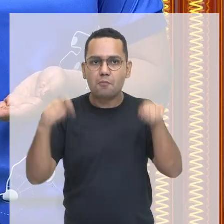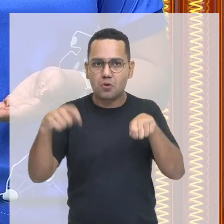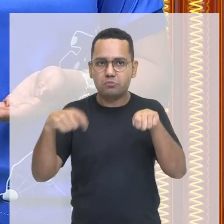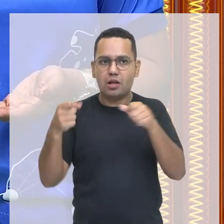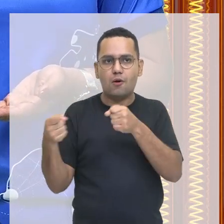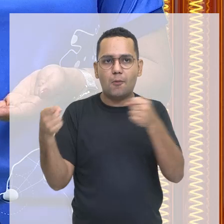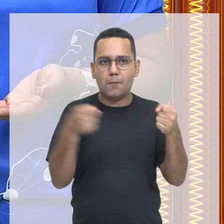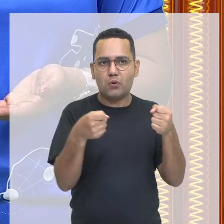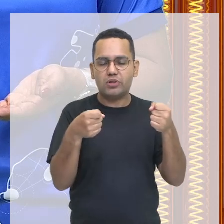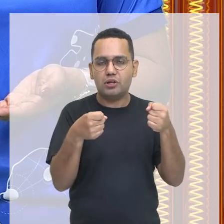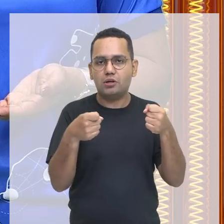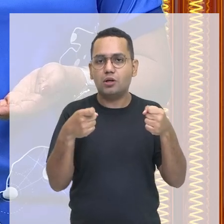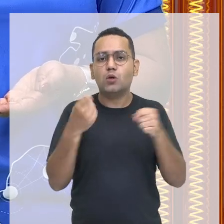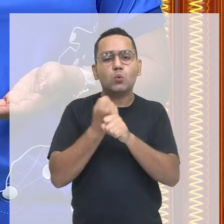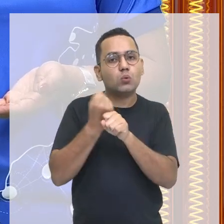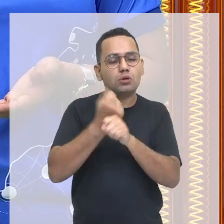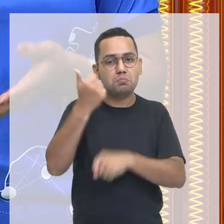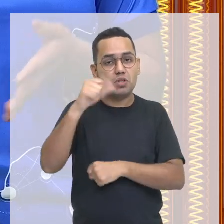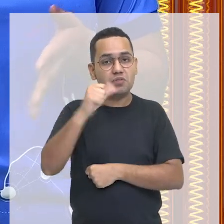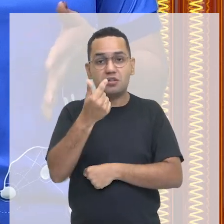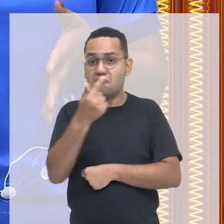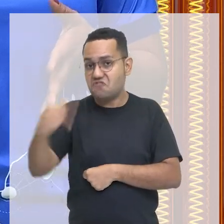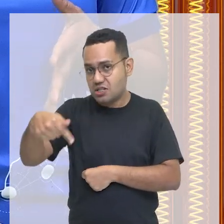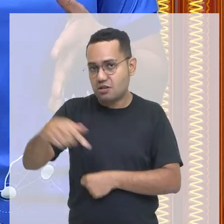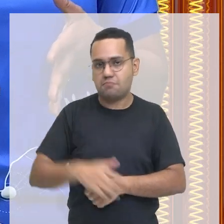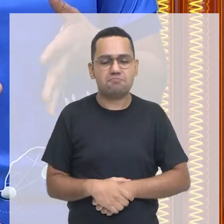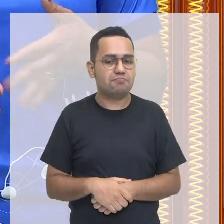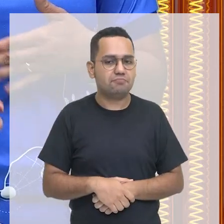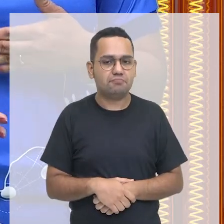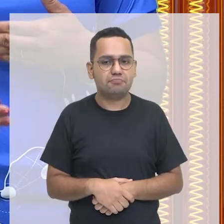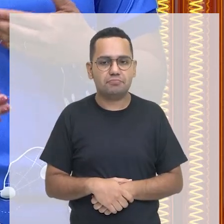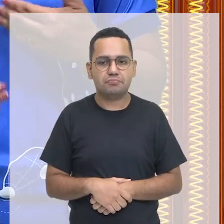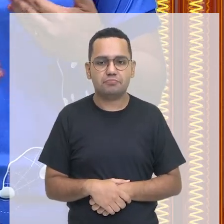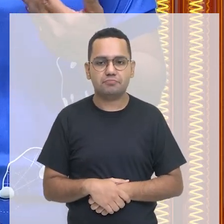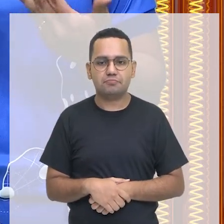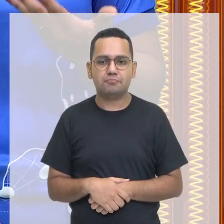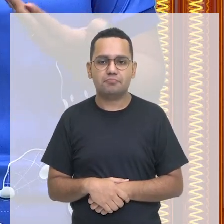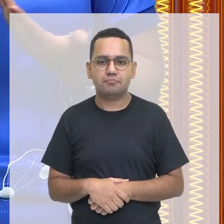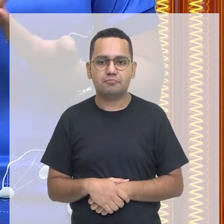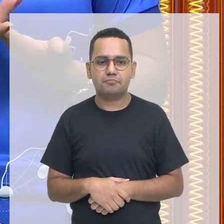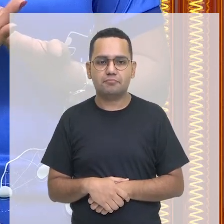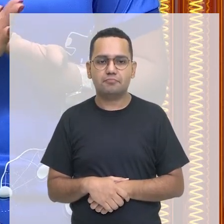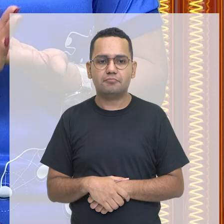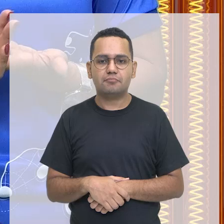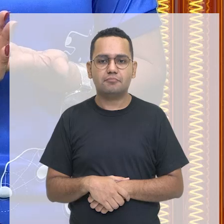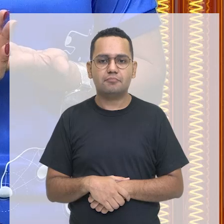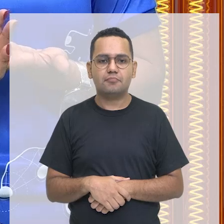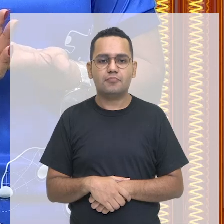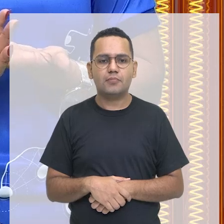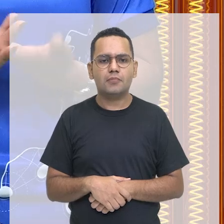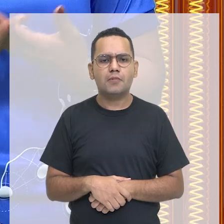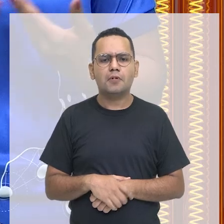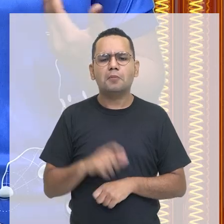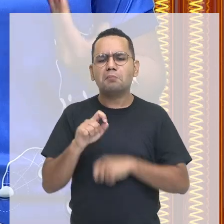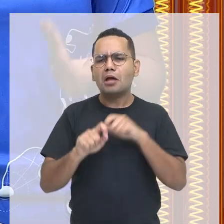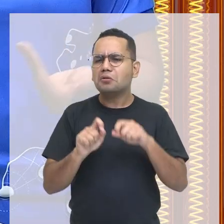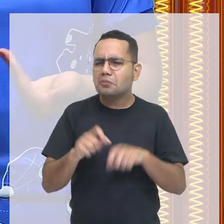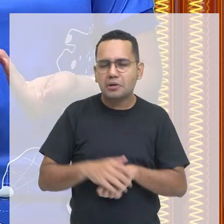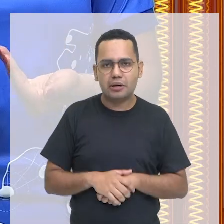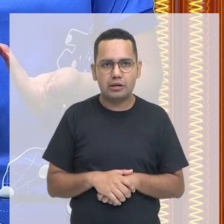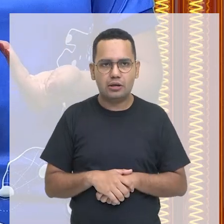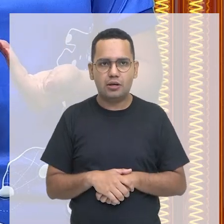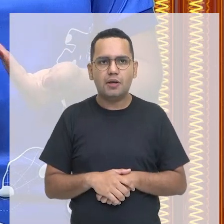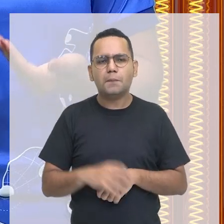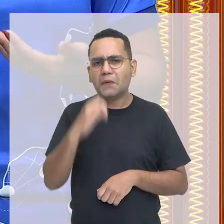em 1927. Para tanto, ele vai eliminar qualquer lembrança que o Trotsky poderia ter dentro da